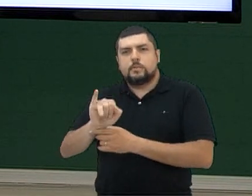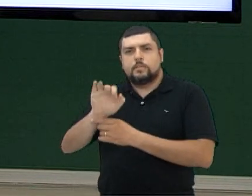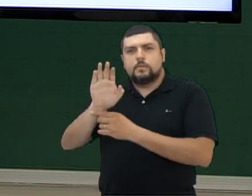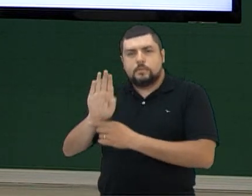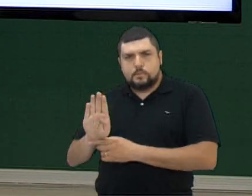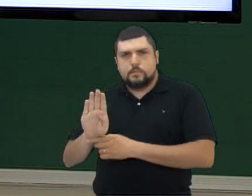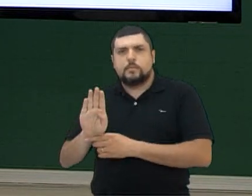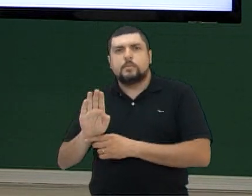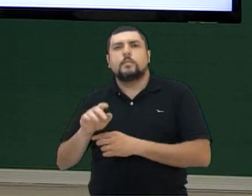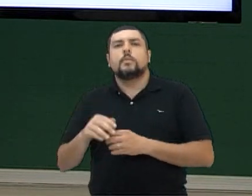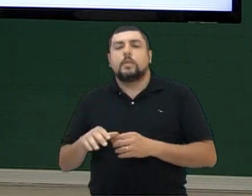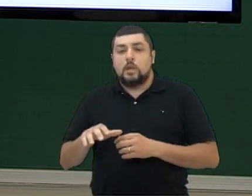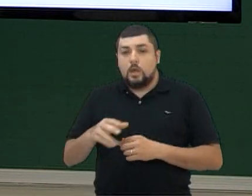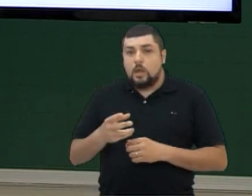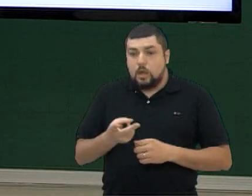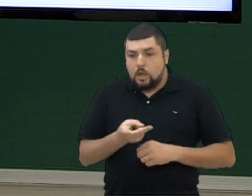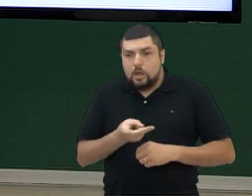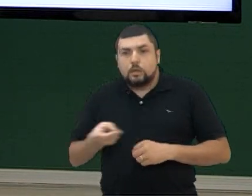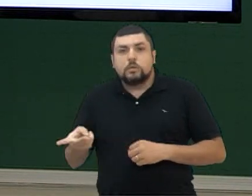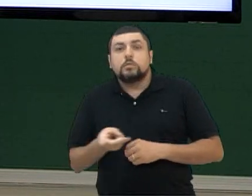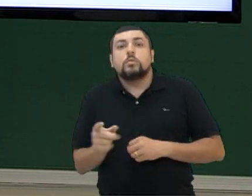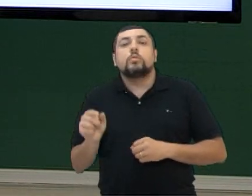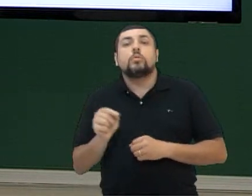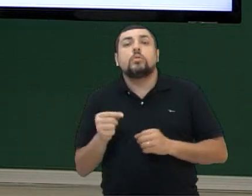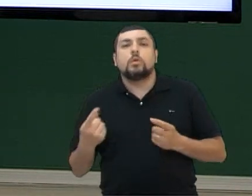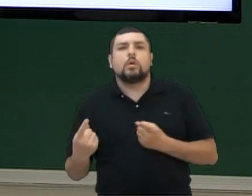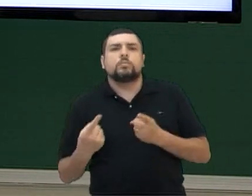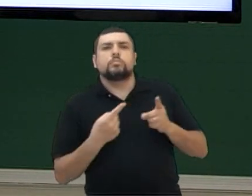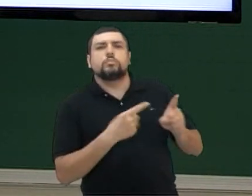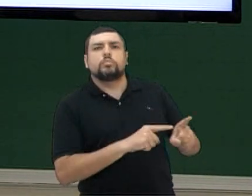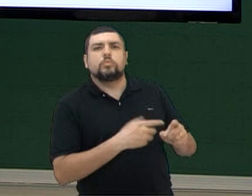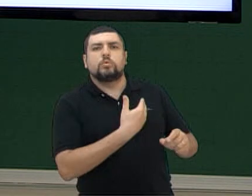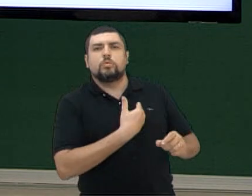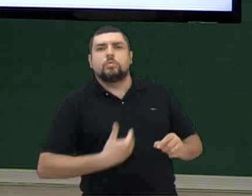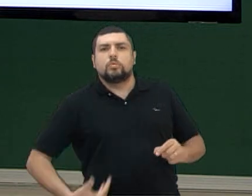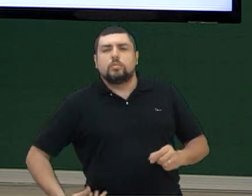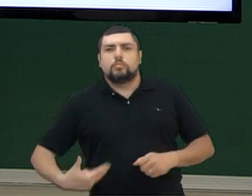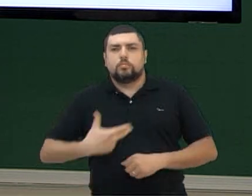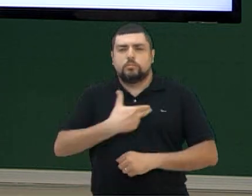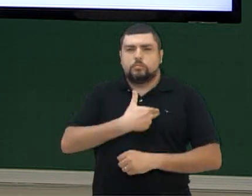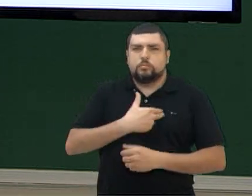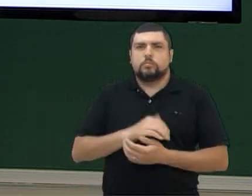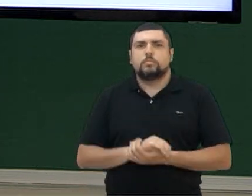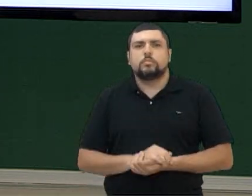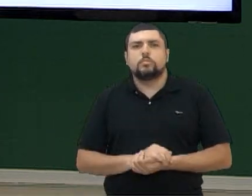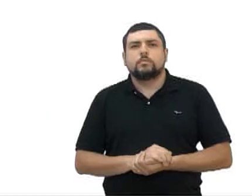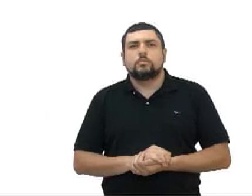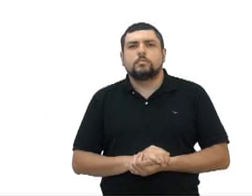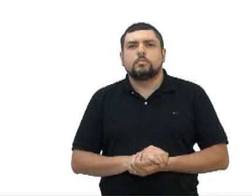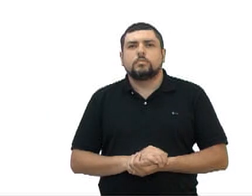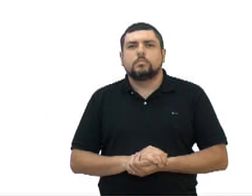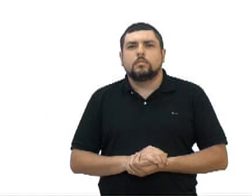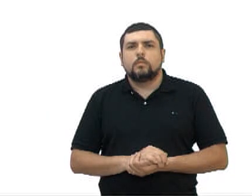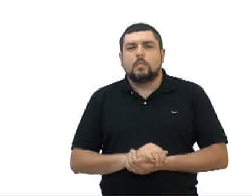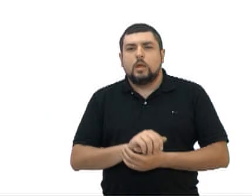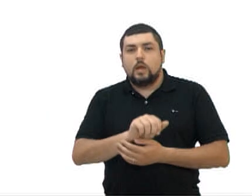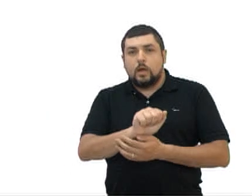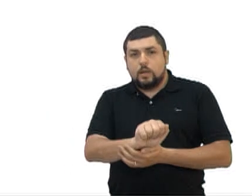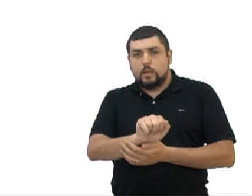também vão ser movimentos de oposição ao governo varguista. Então, olha lá, a